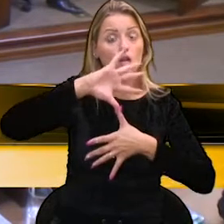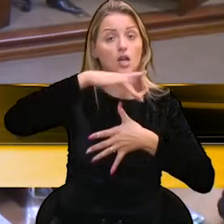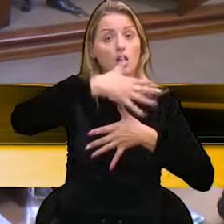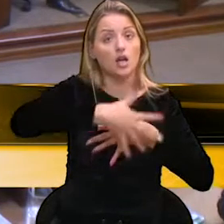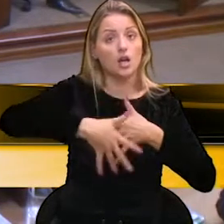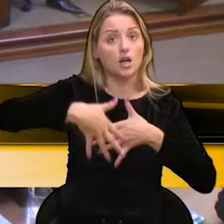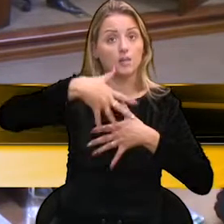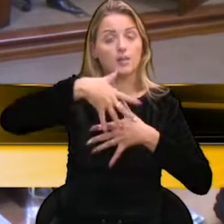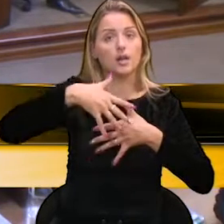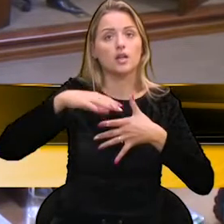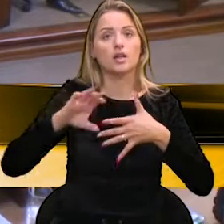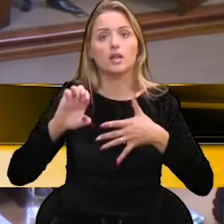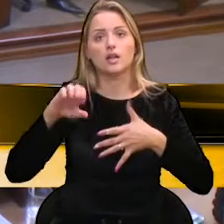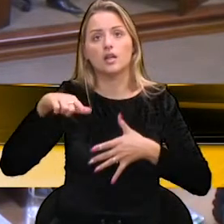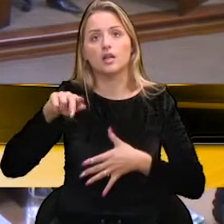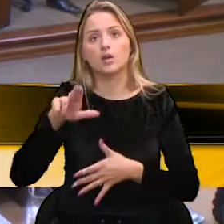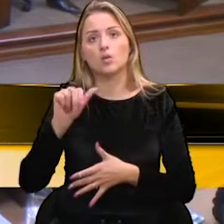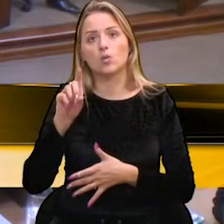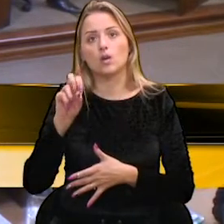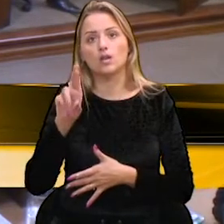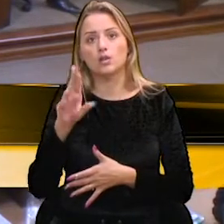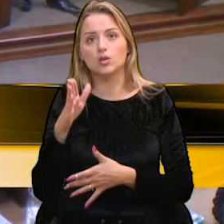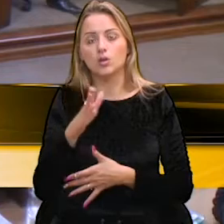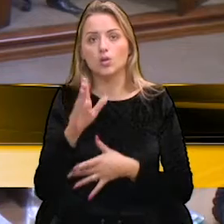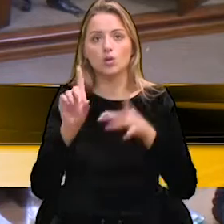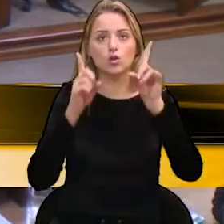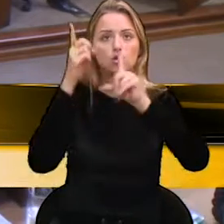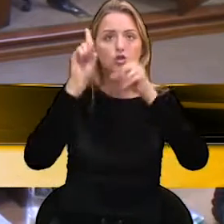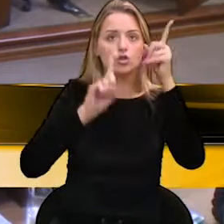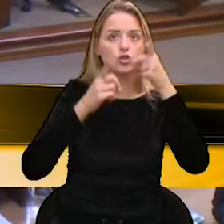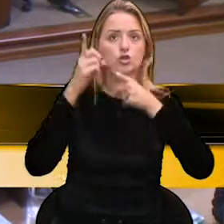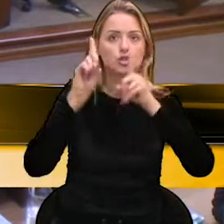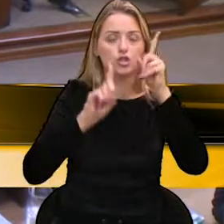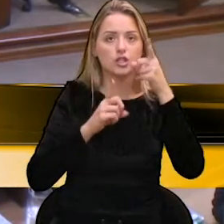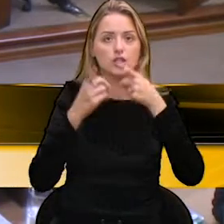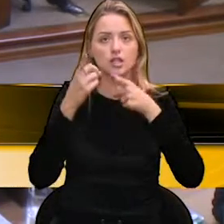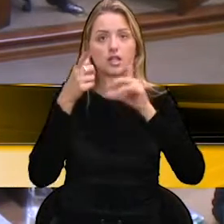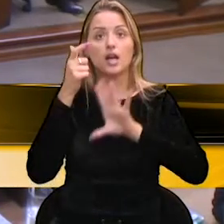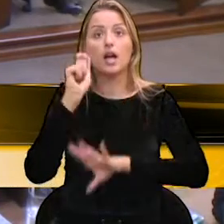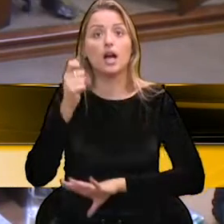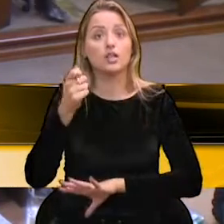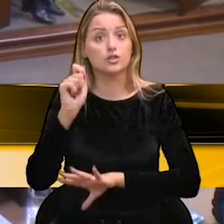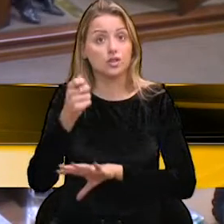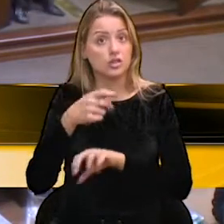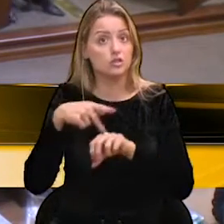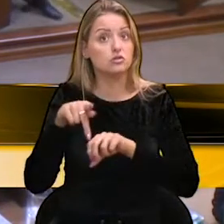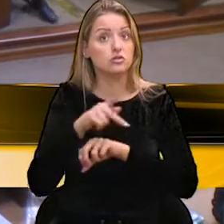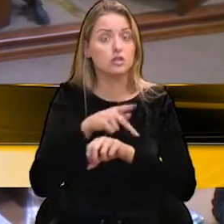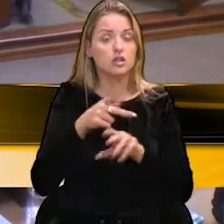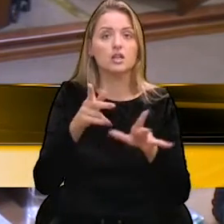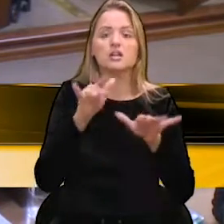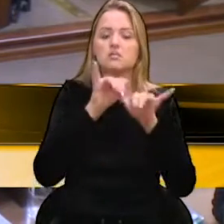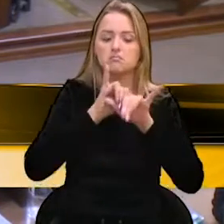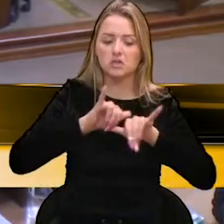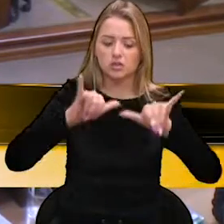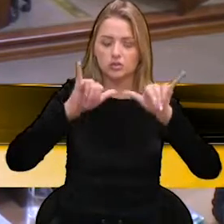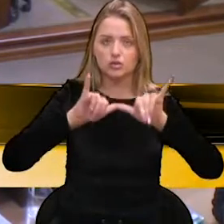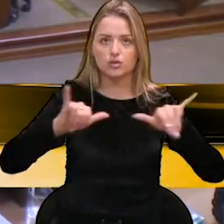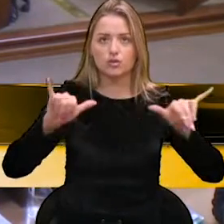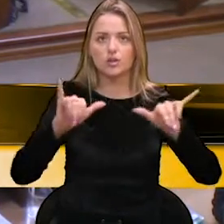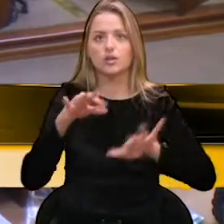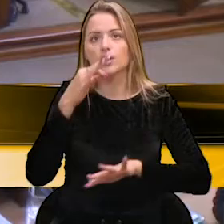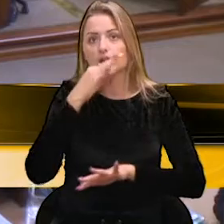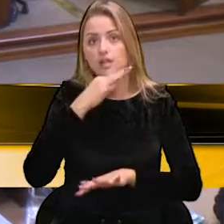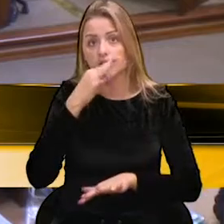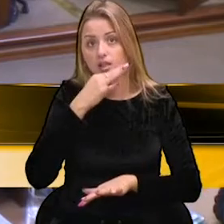do Equador, de Chile, da Argentina, né, estão divulgando esse evento, né? Então, para que Caxias